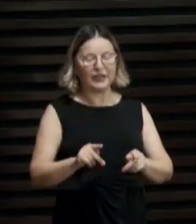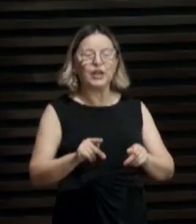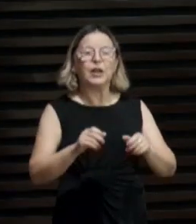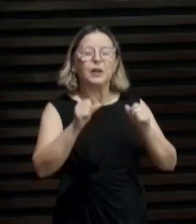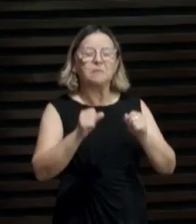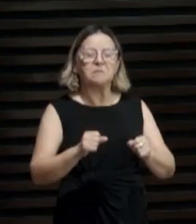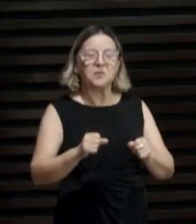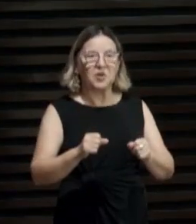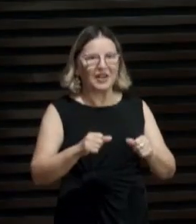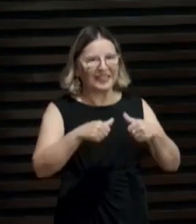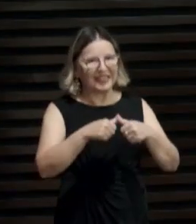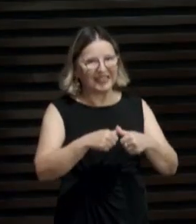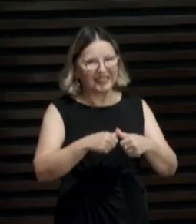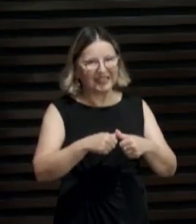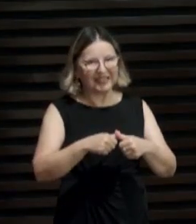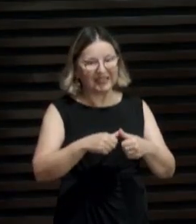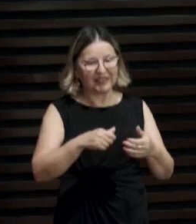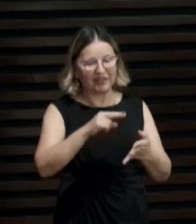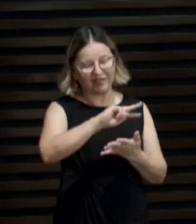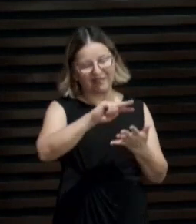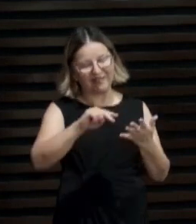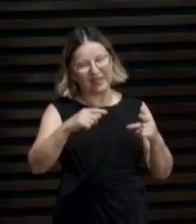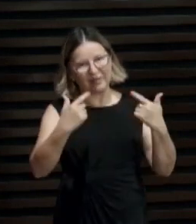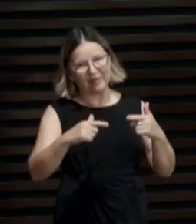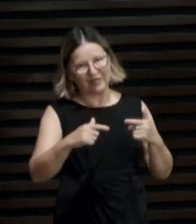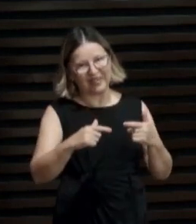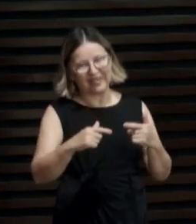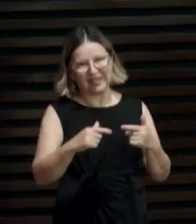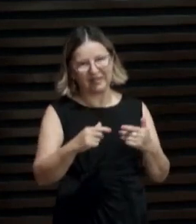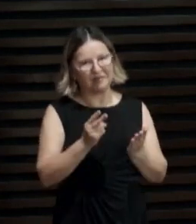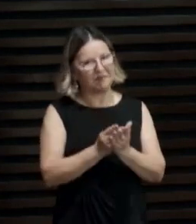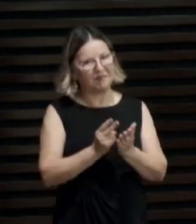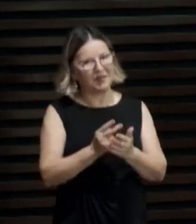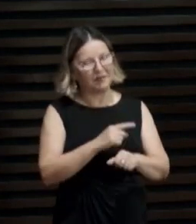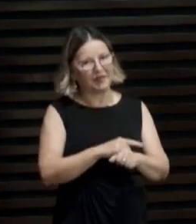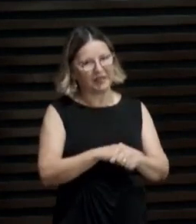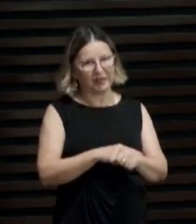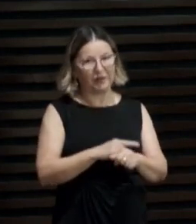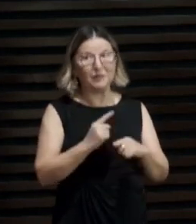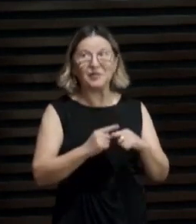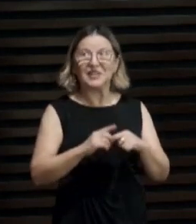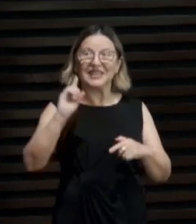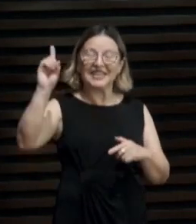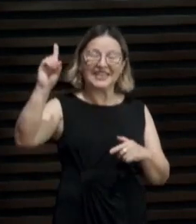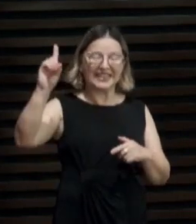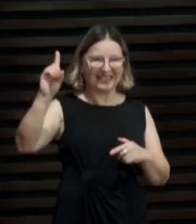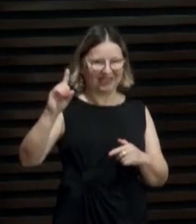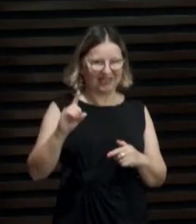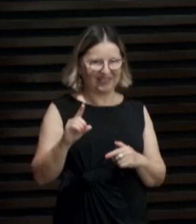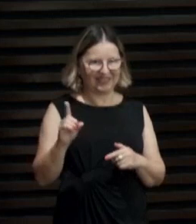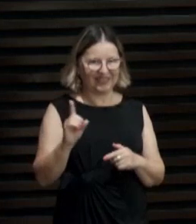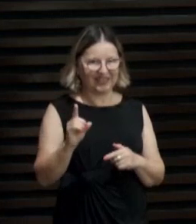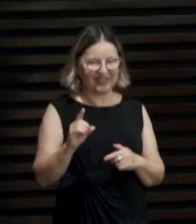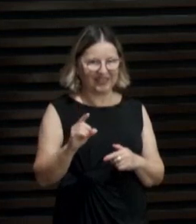3, qualquer lugar ao mesmo tempo, porque Ele é Deus. Ele não está retido pela natureza, Ele não está retido pelas leis